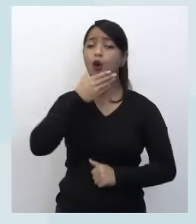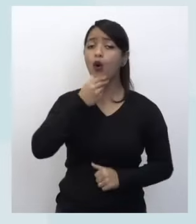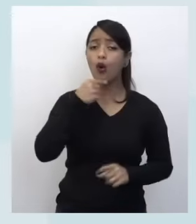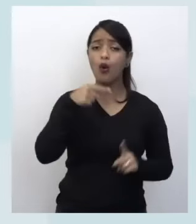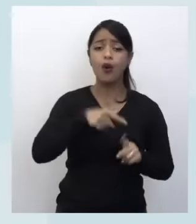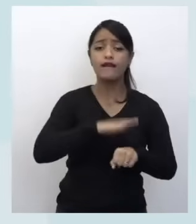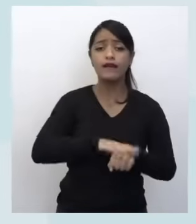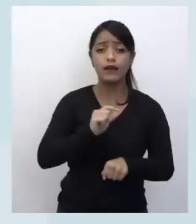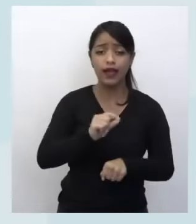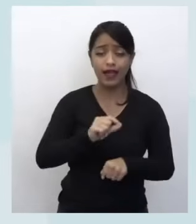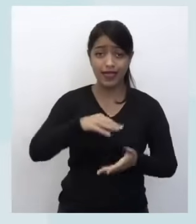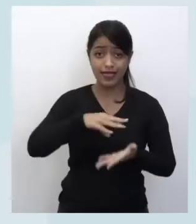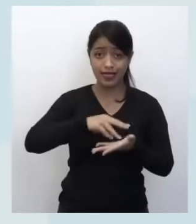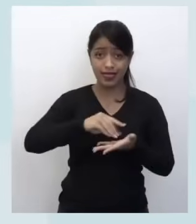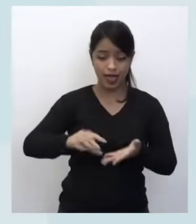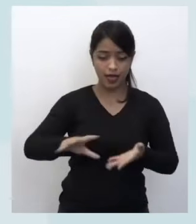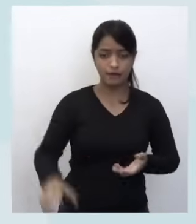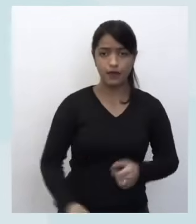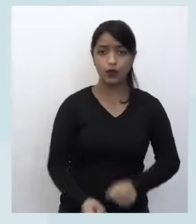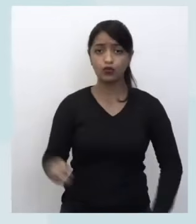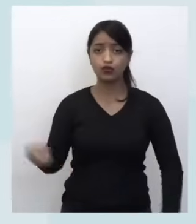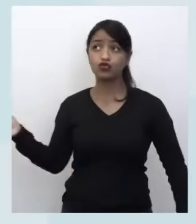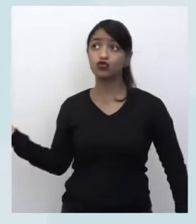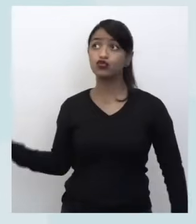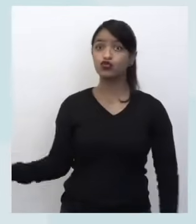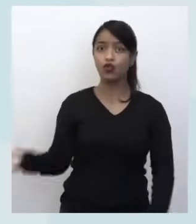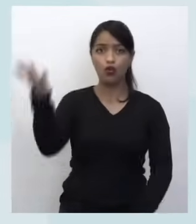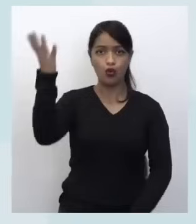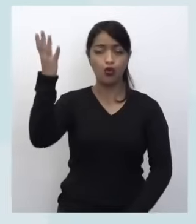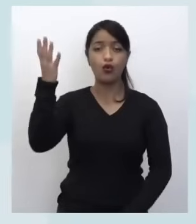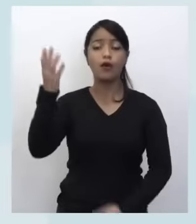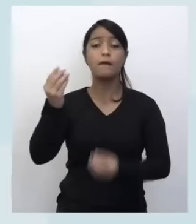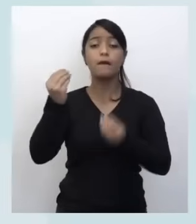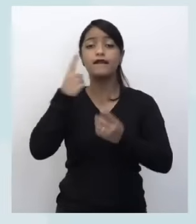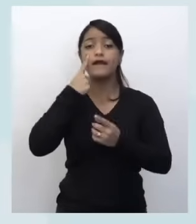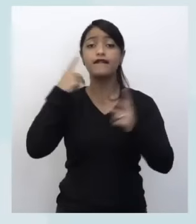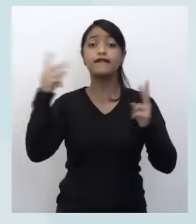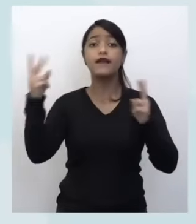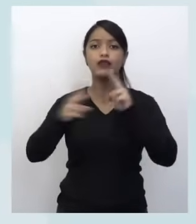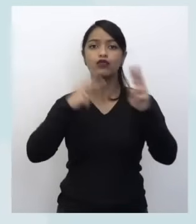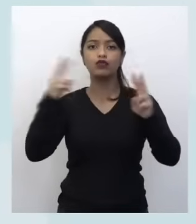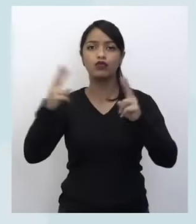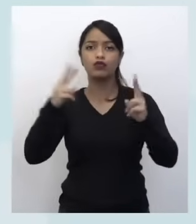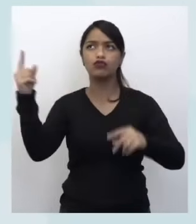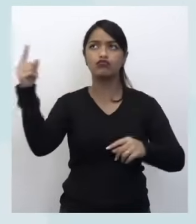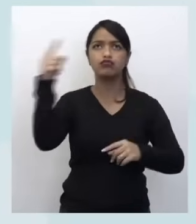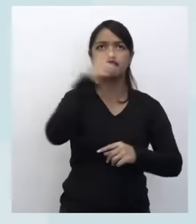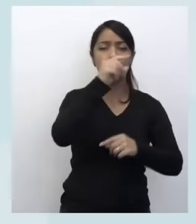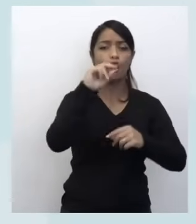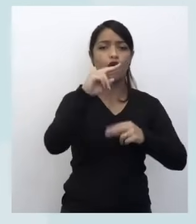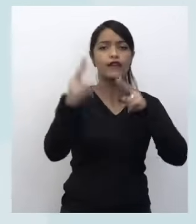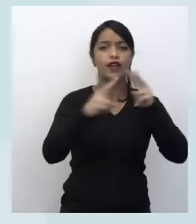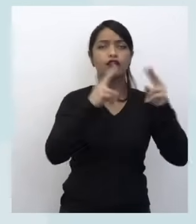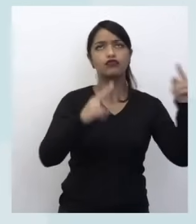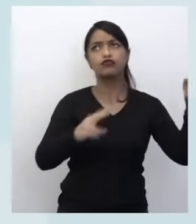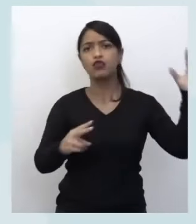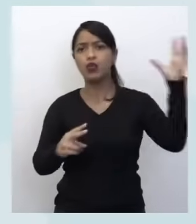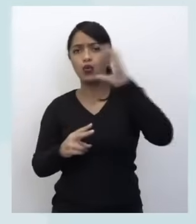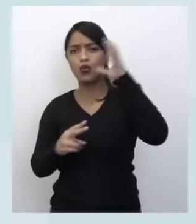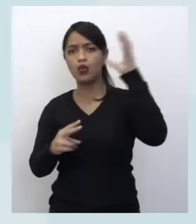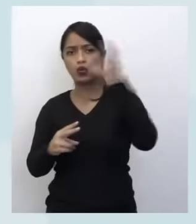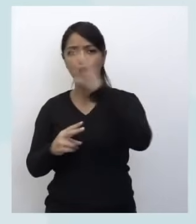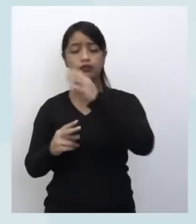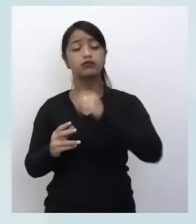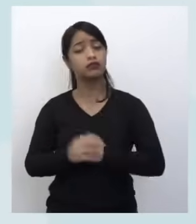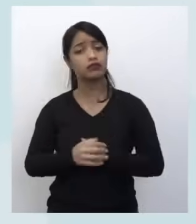terra e lançou ao alto para saber a direção do vento. Essa atitude tão simples, né, ao nosso ver, ele pegou a